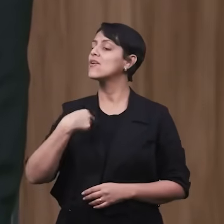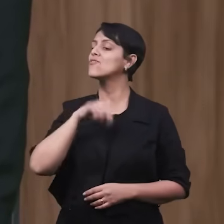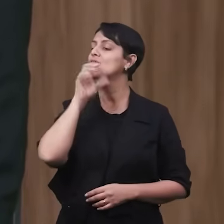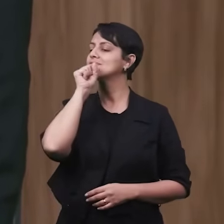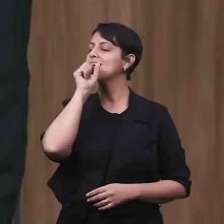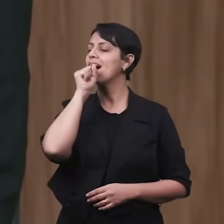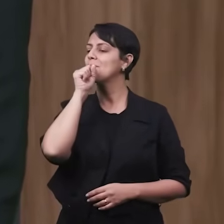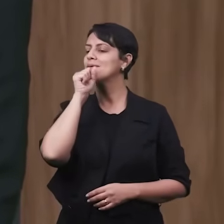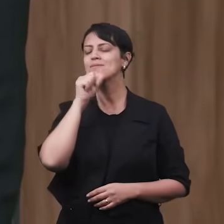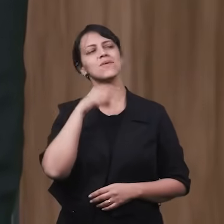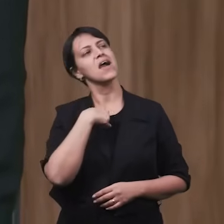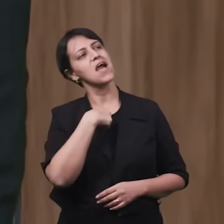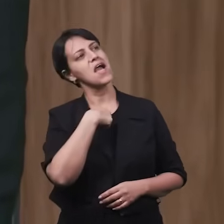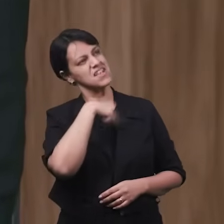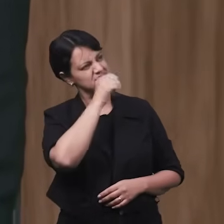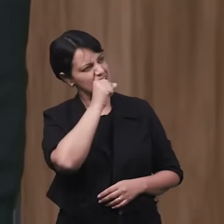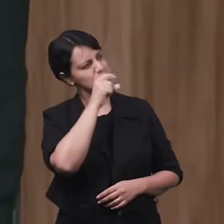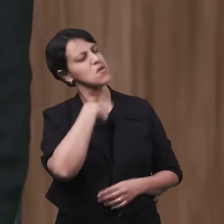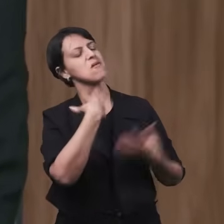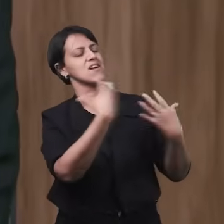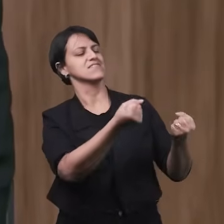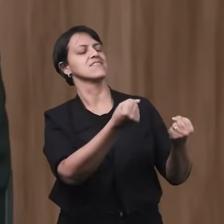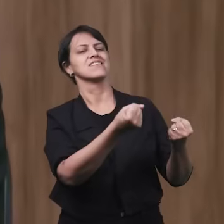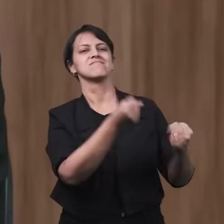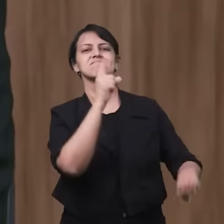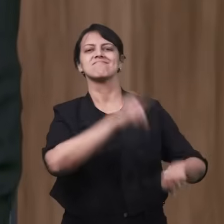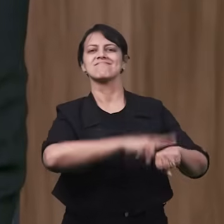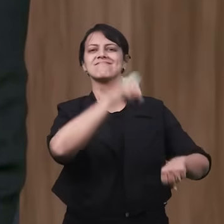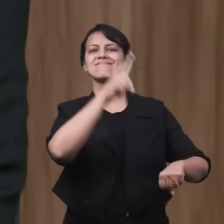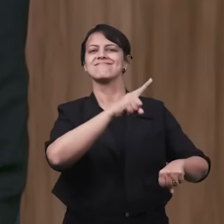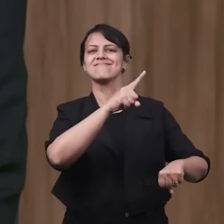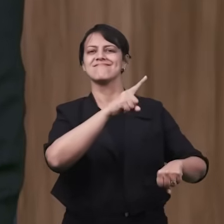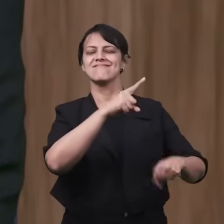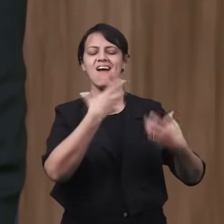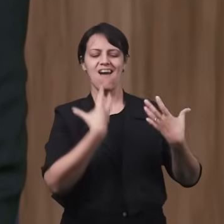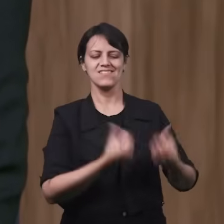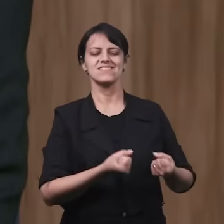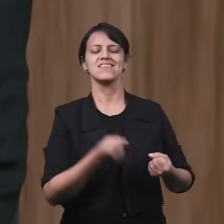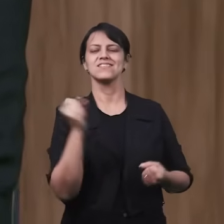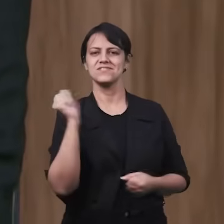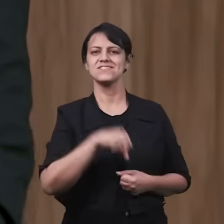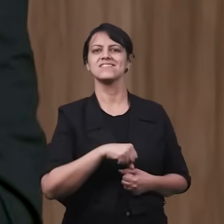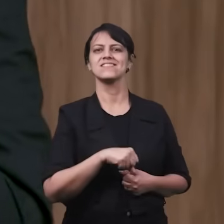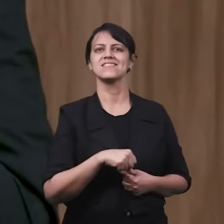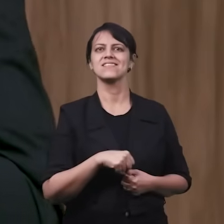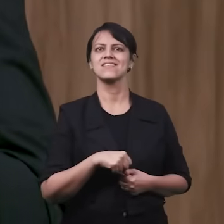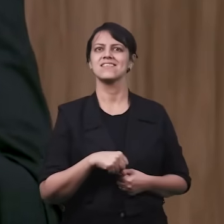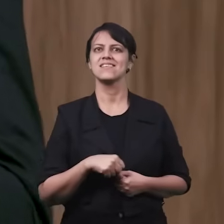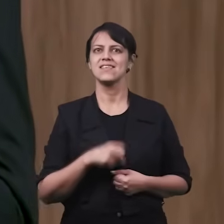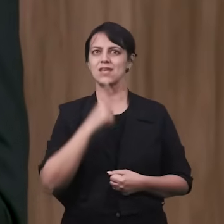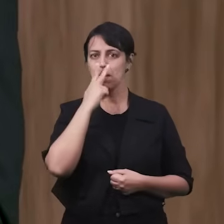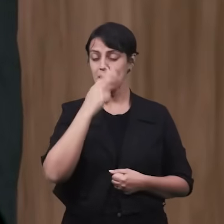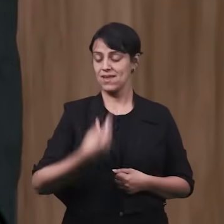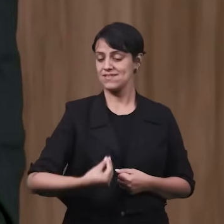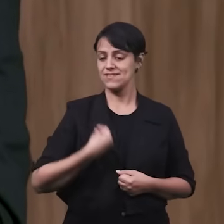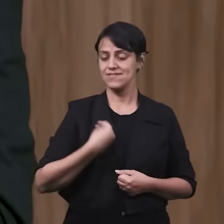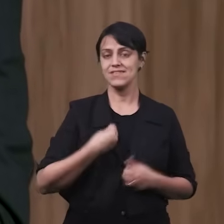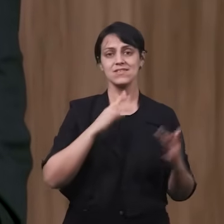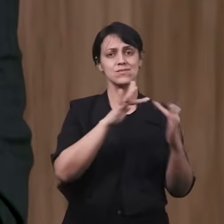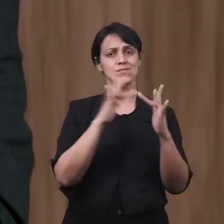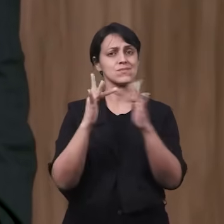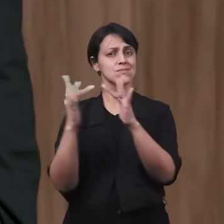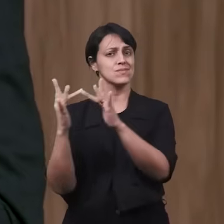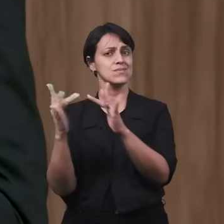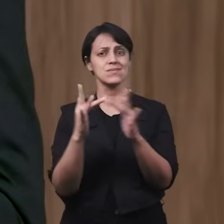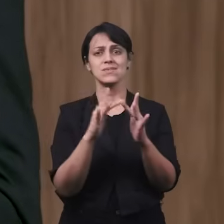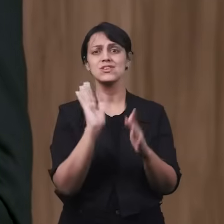vou sair sábado agora, então se define. Então eu aceito. E aceitou, quer dizer, ele começou a conviver,